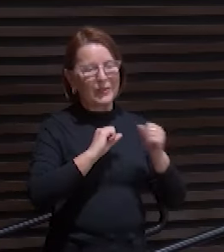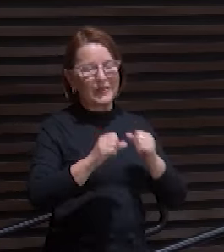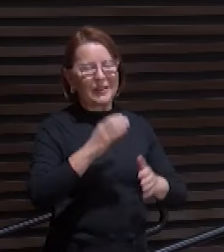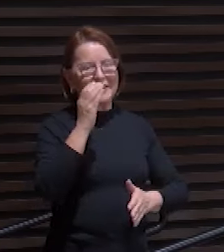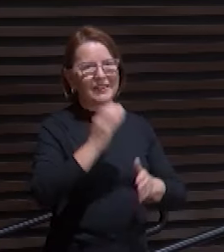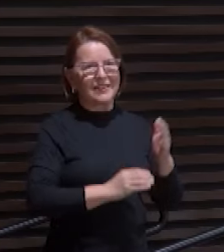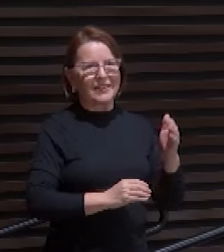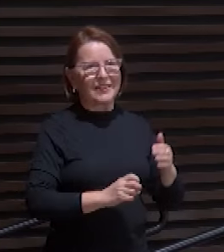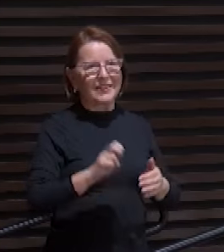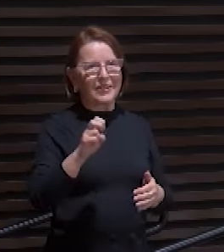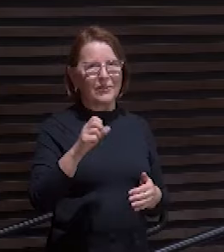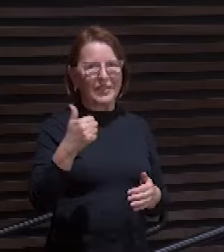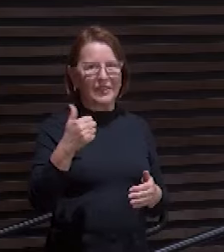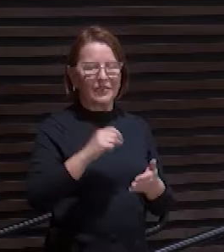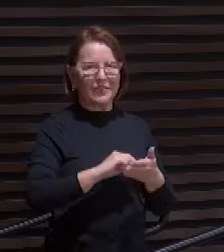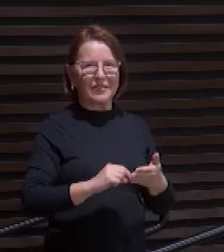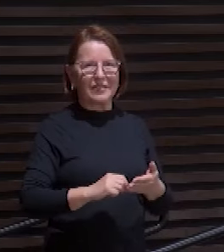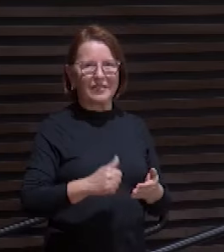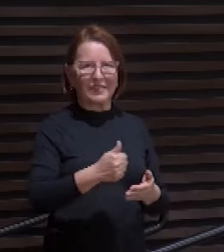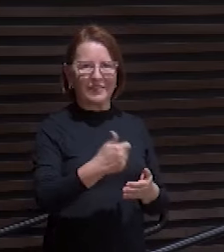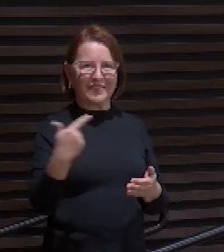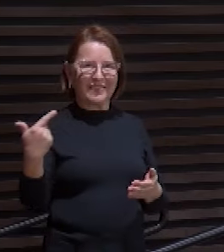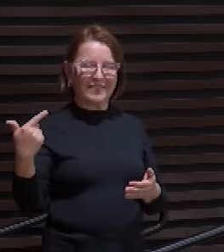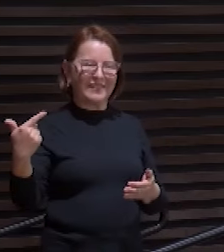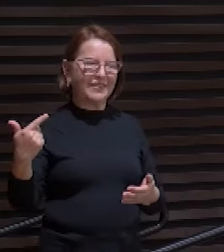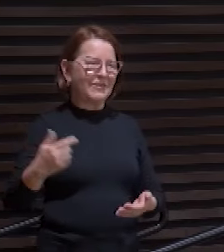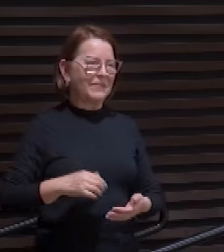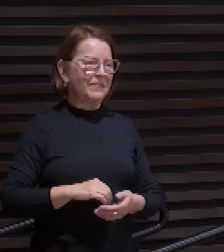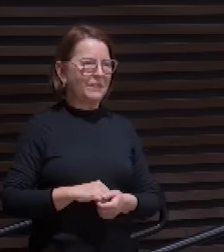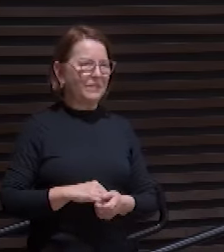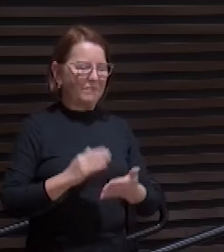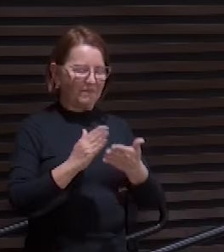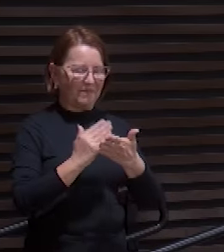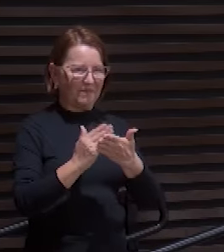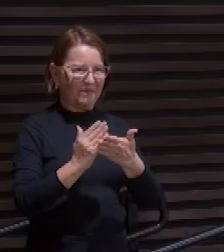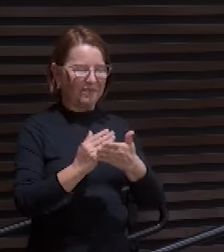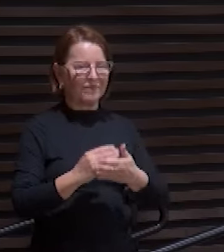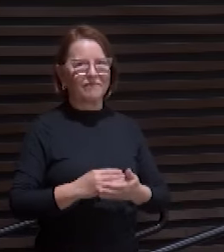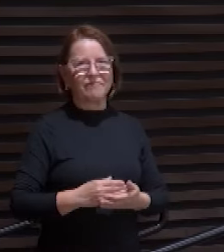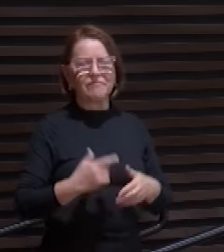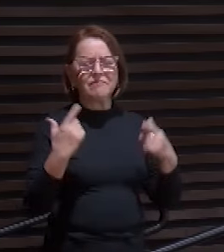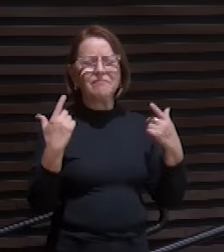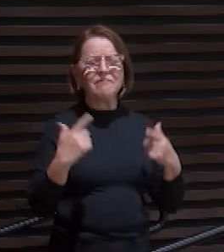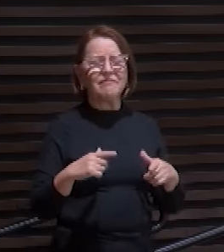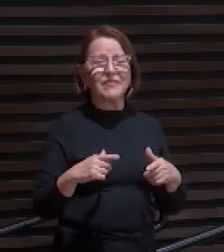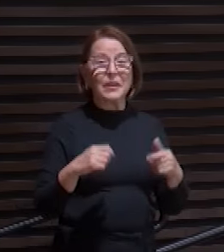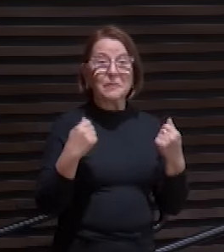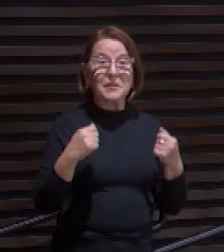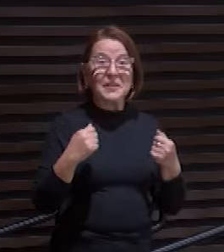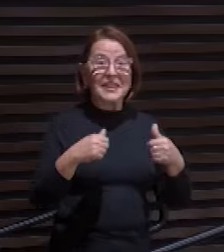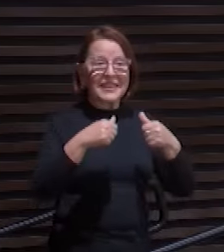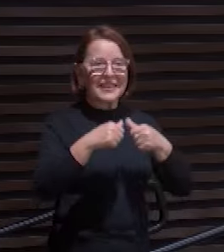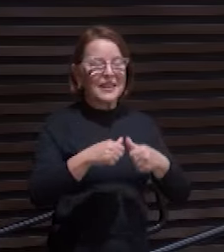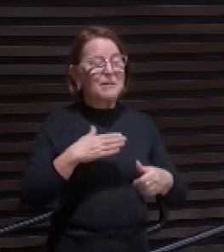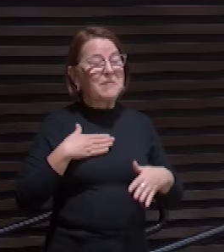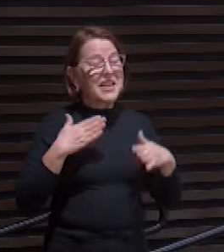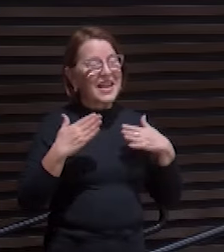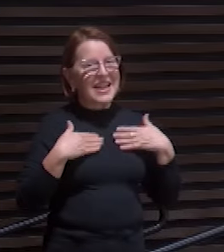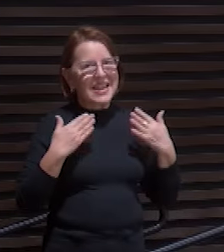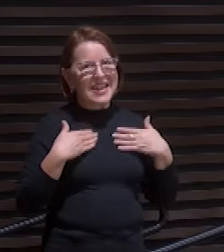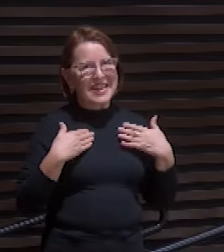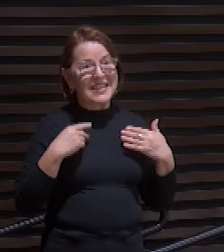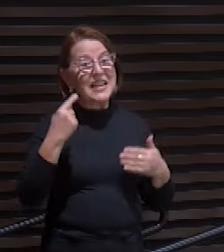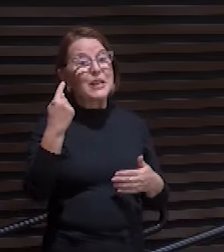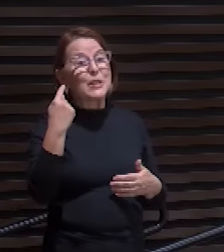12. Salmo 51, 12. Aonde precisa estar a minha alegria, a